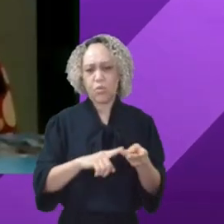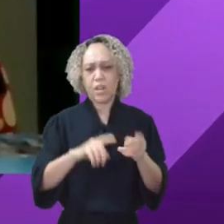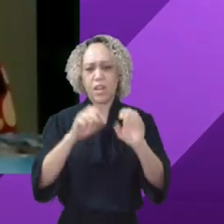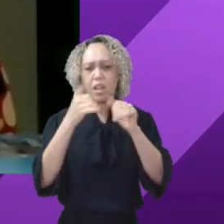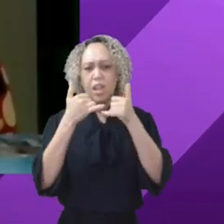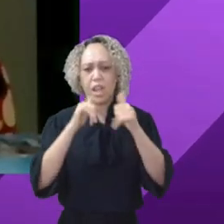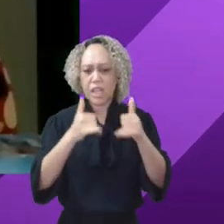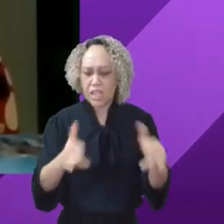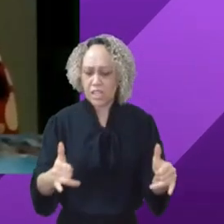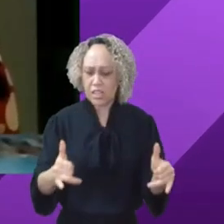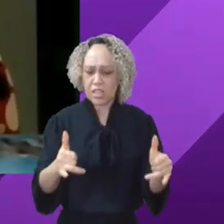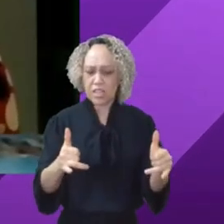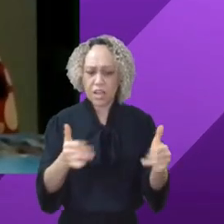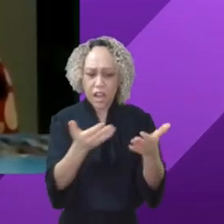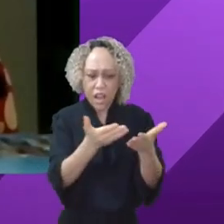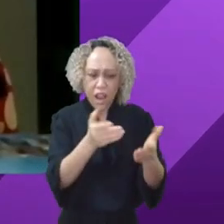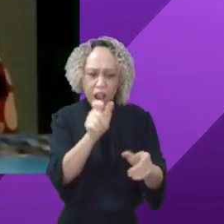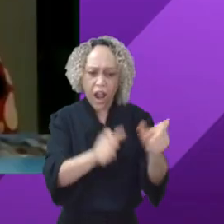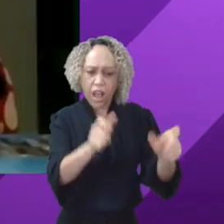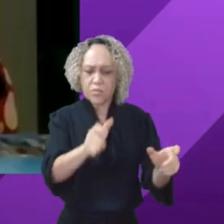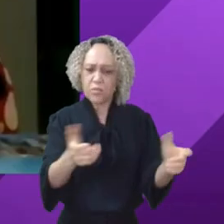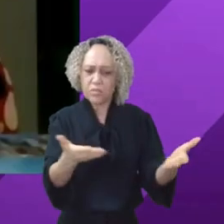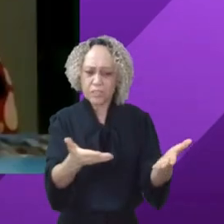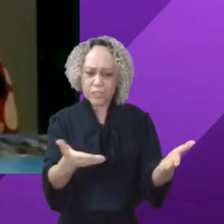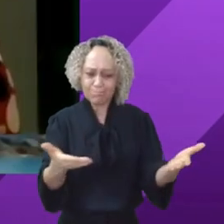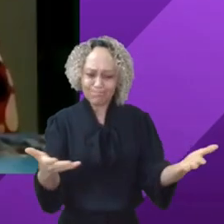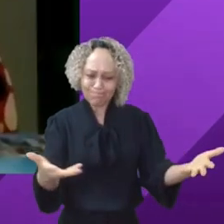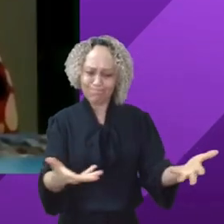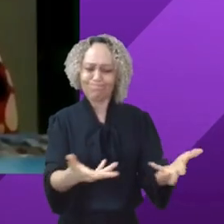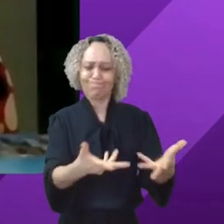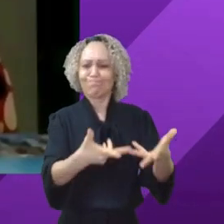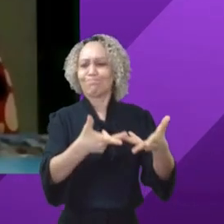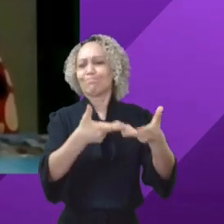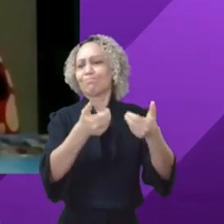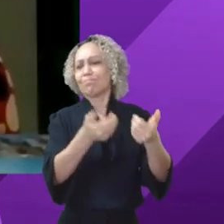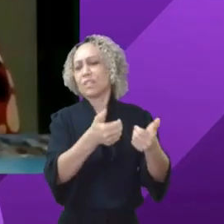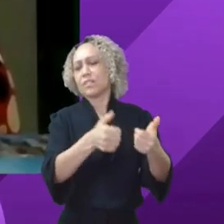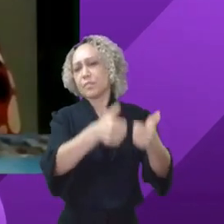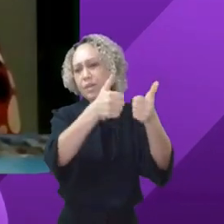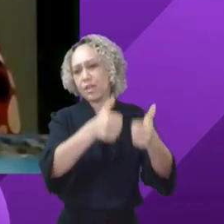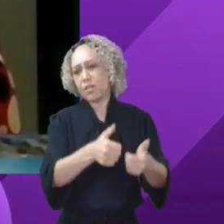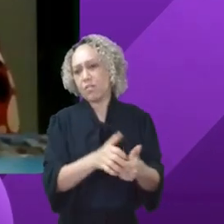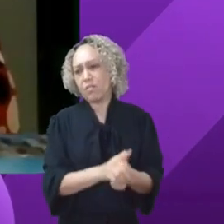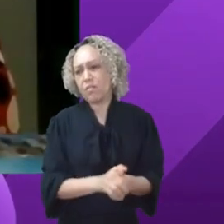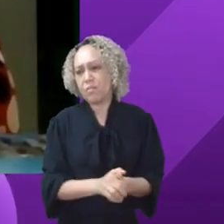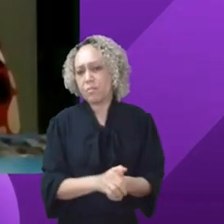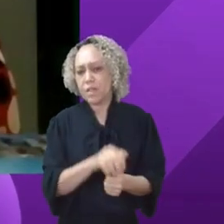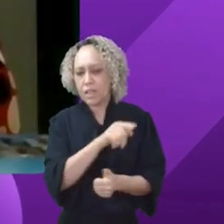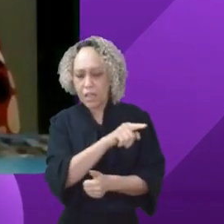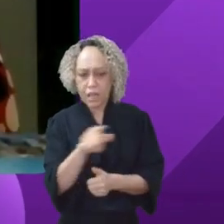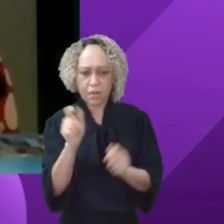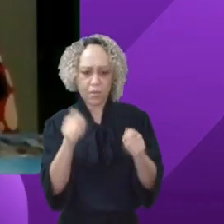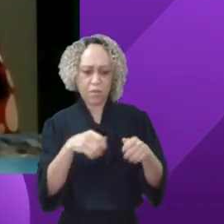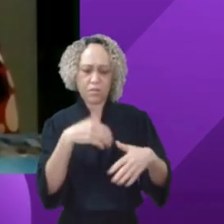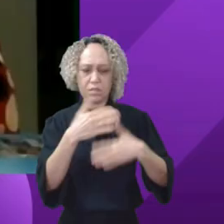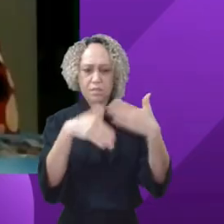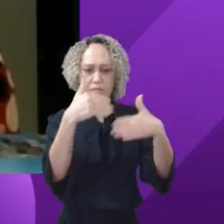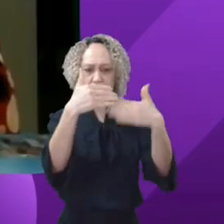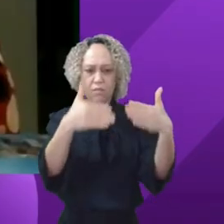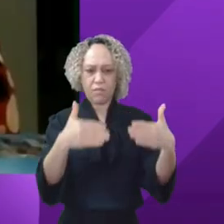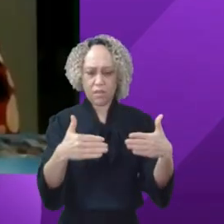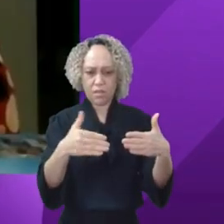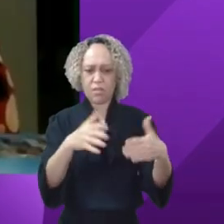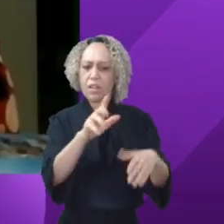coloca a mulher também numa condição muito melhor para que ela possa se desenvolver, para que ela possa